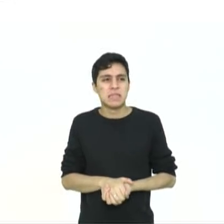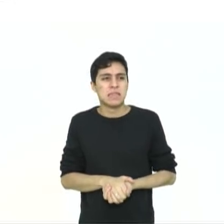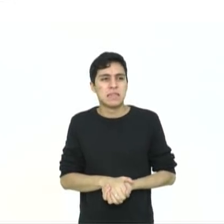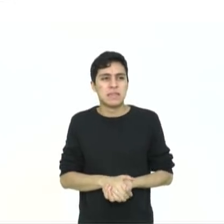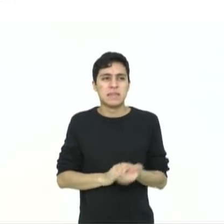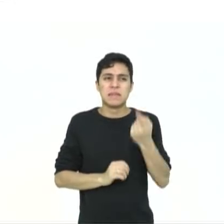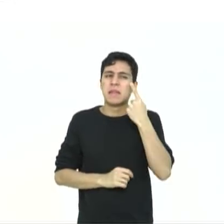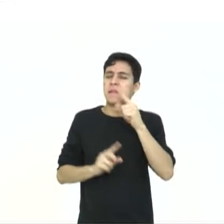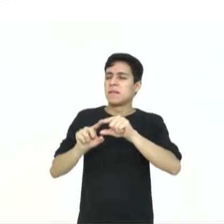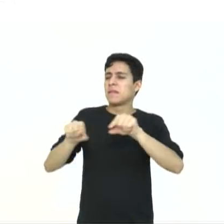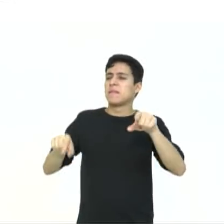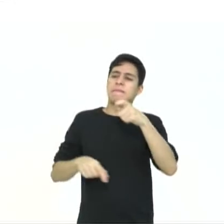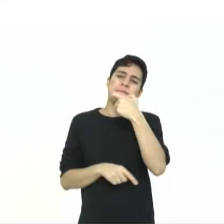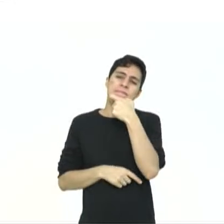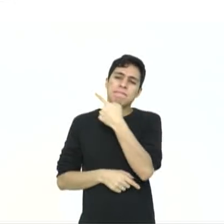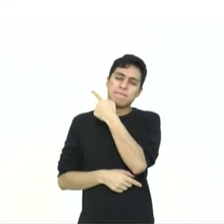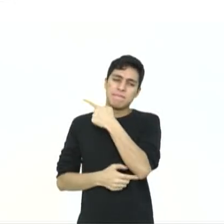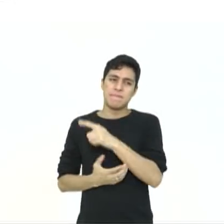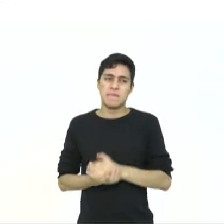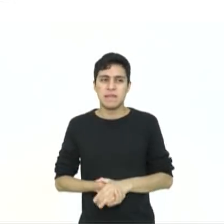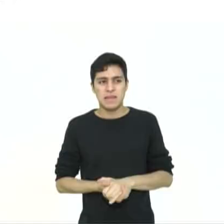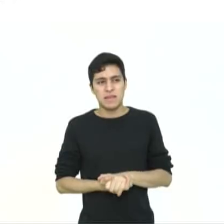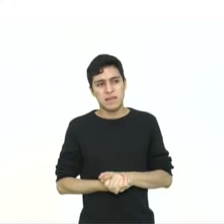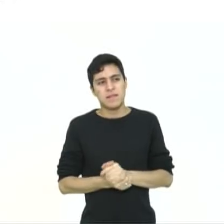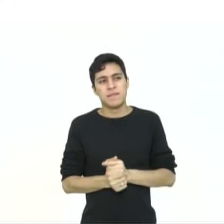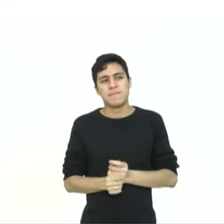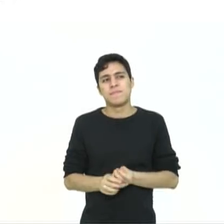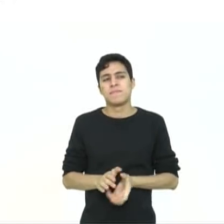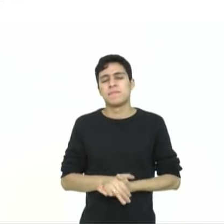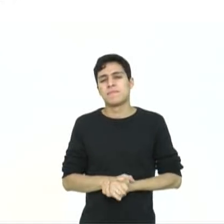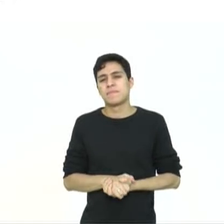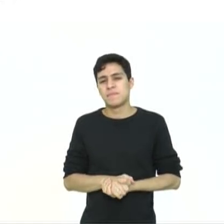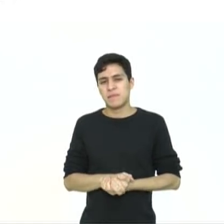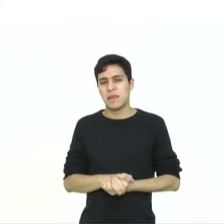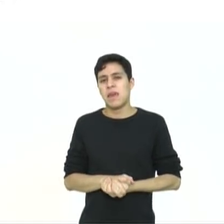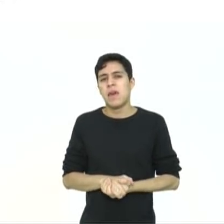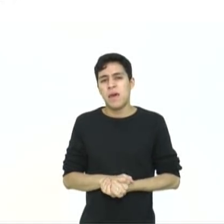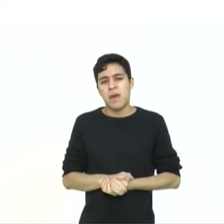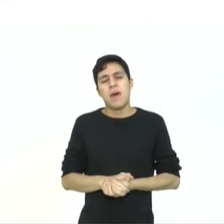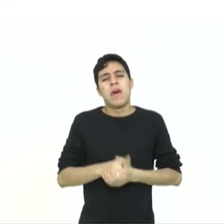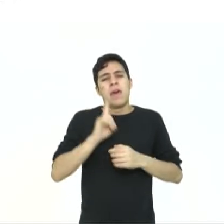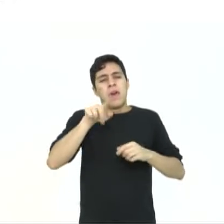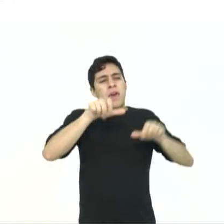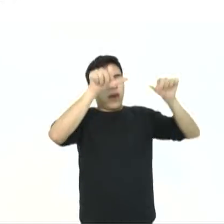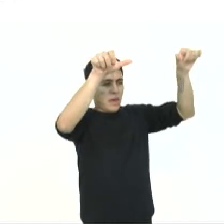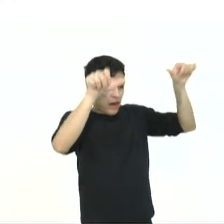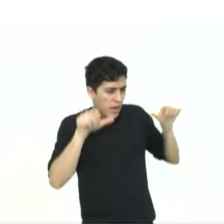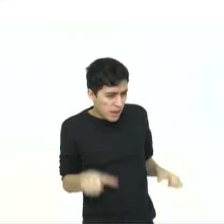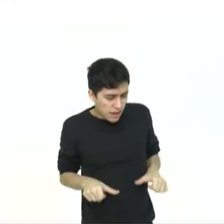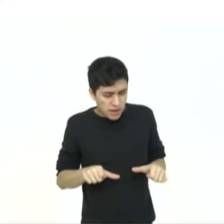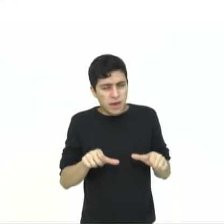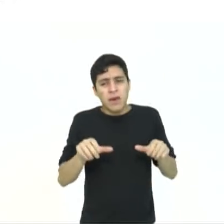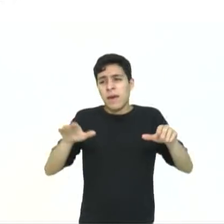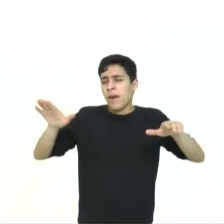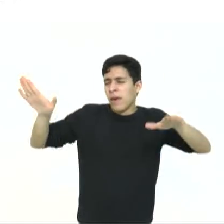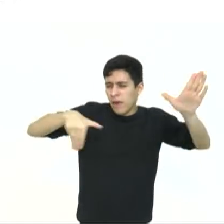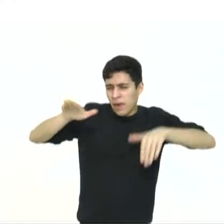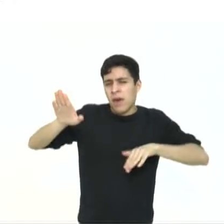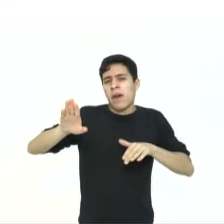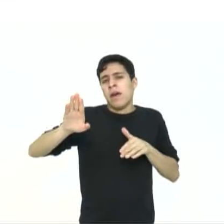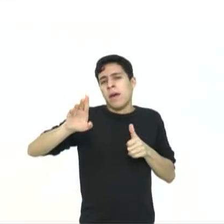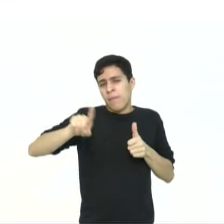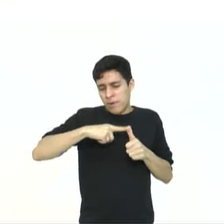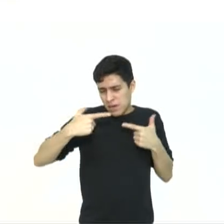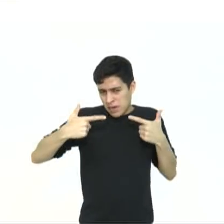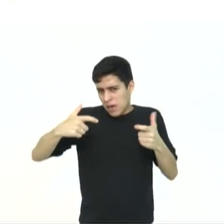Who is absent? Is it you? Olha só, é um pôster de recrutamento da Primeira Guerra Mundial de